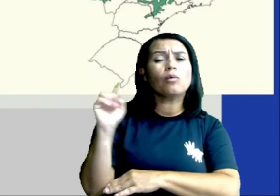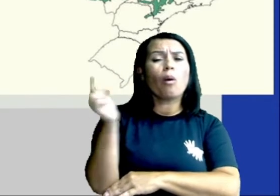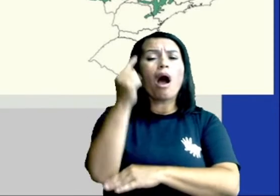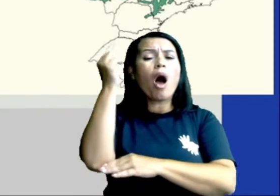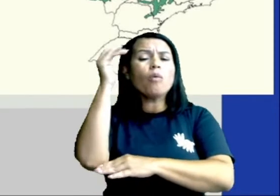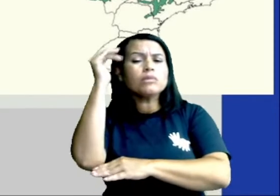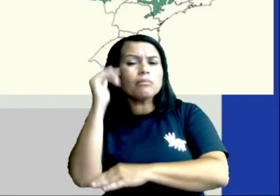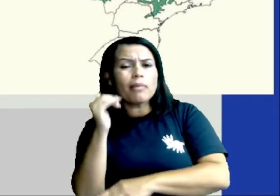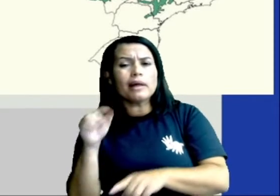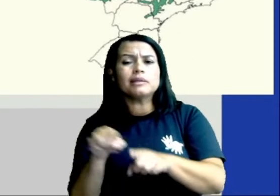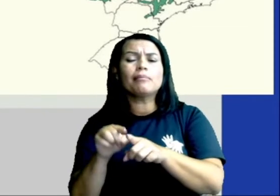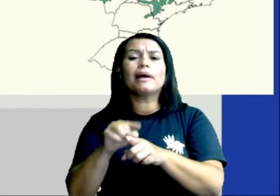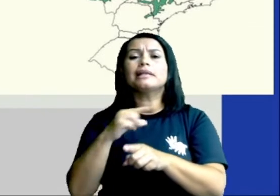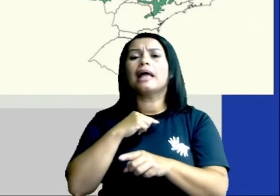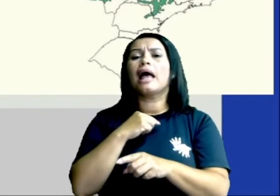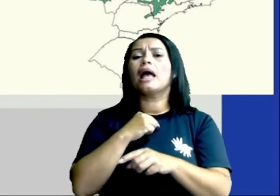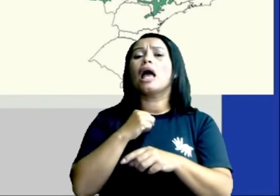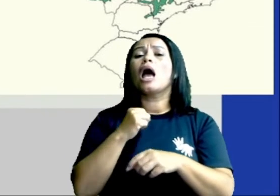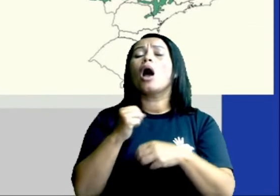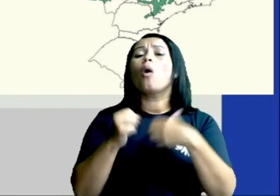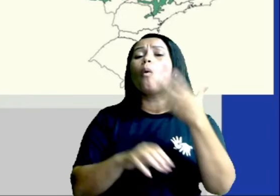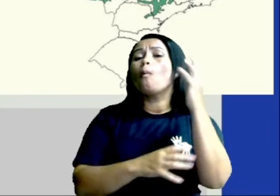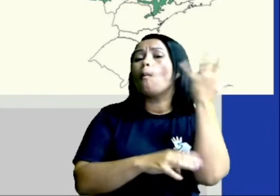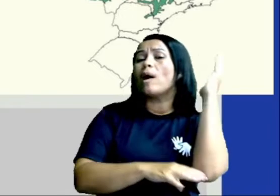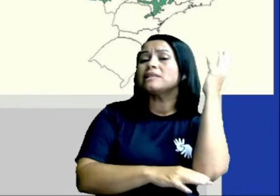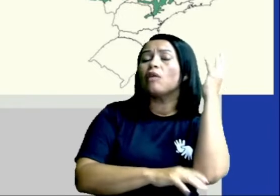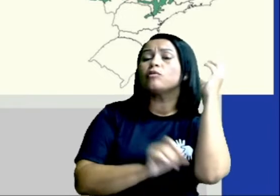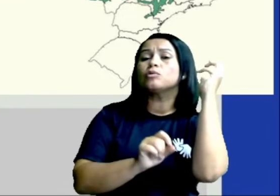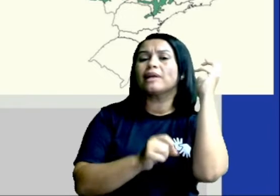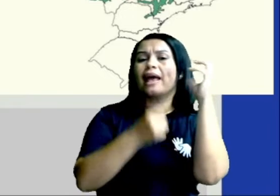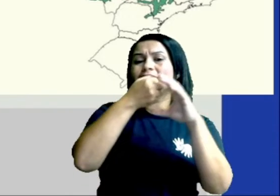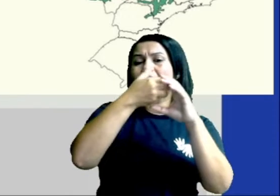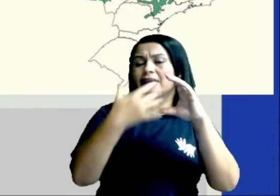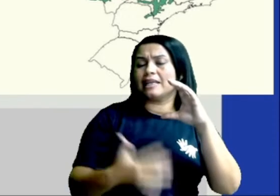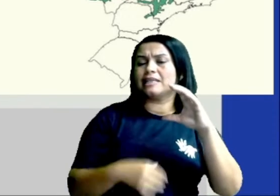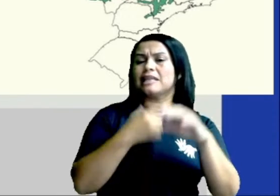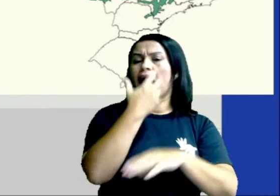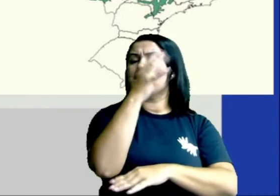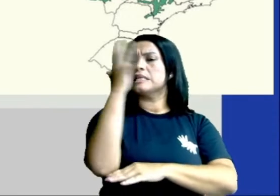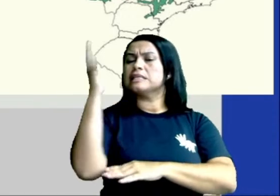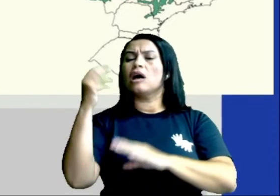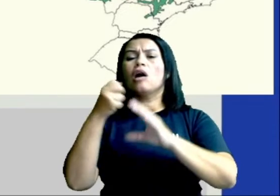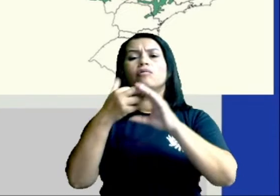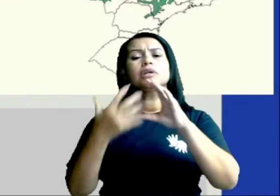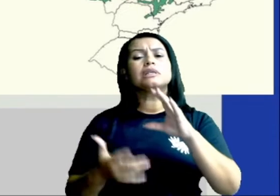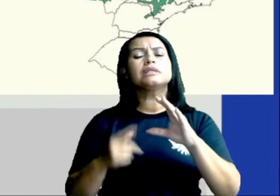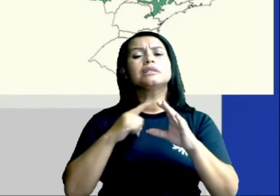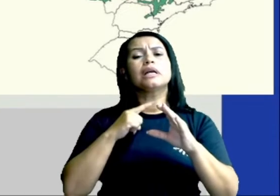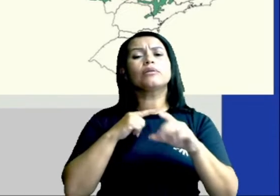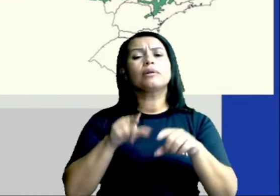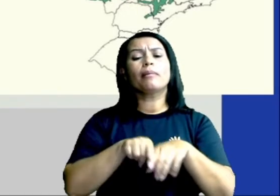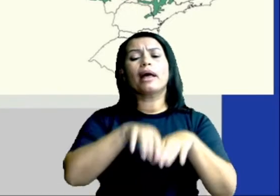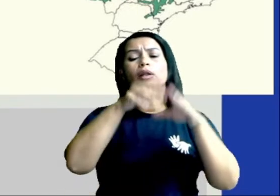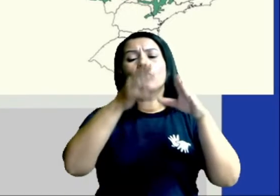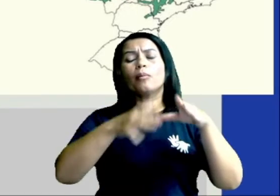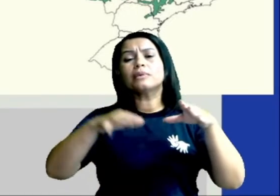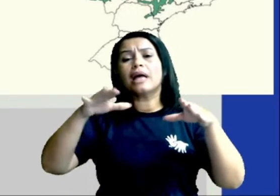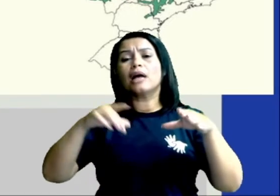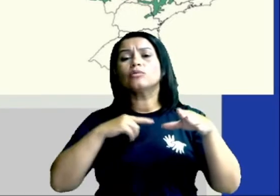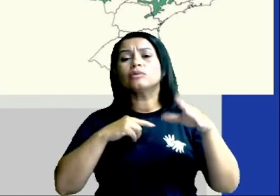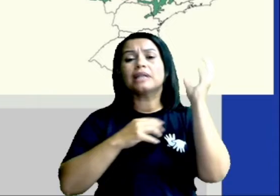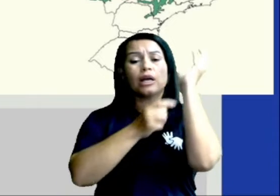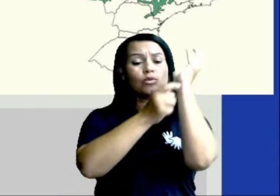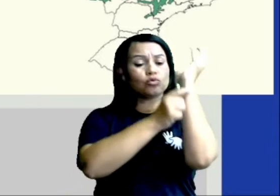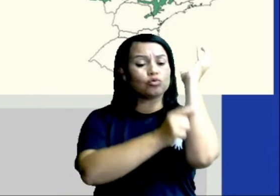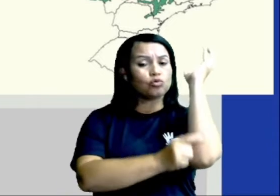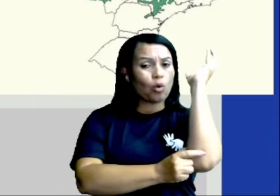árvores, por conseguinte, apresentam quais características? Em geral, as árvores, né, presentes no cerrado, elas apresentam troncos e